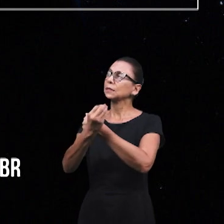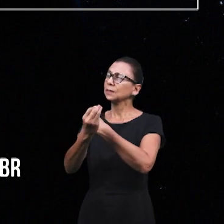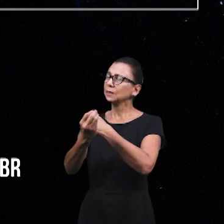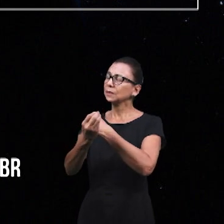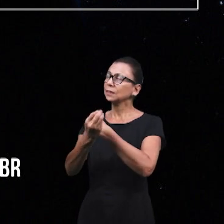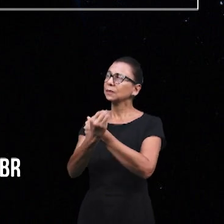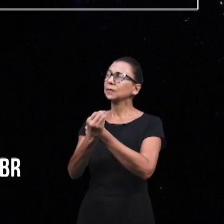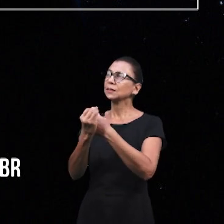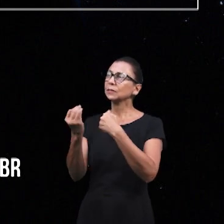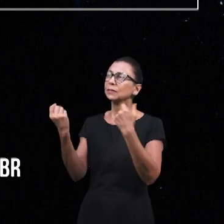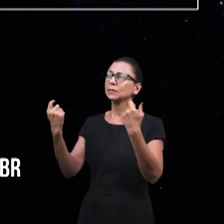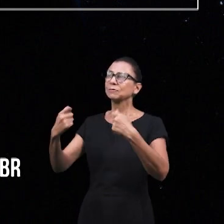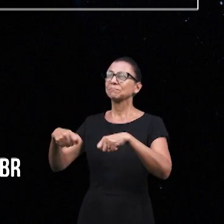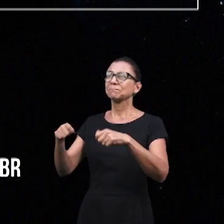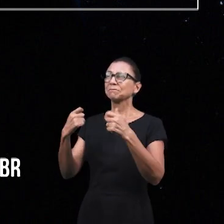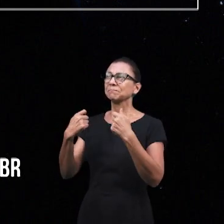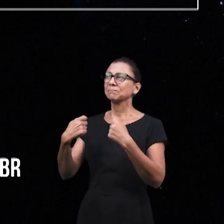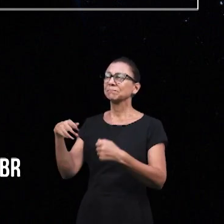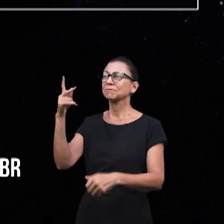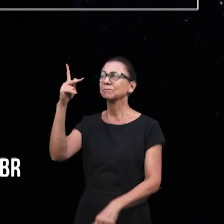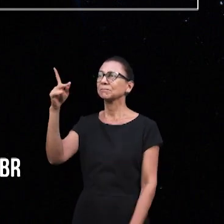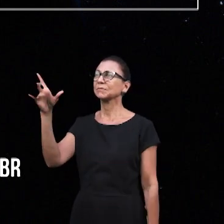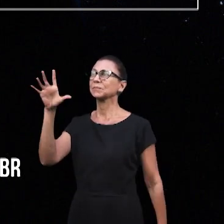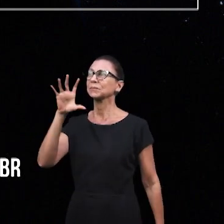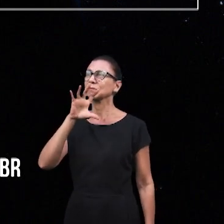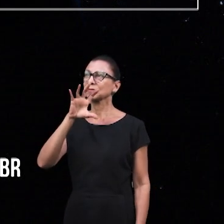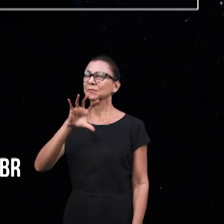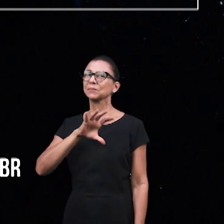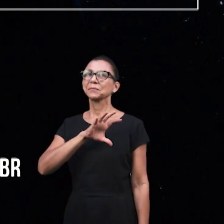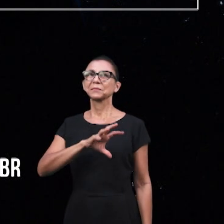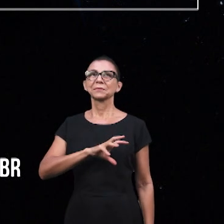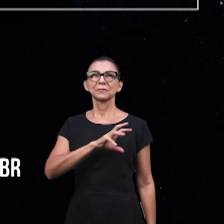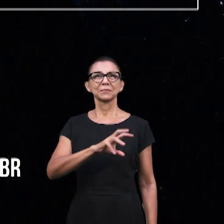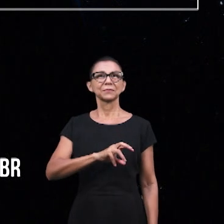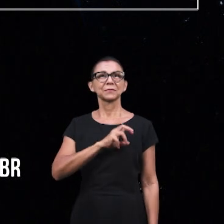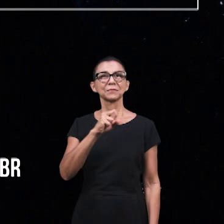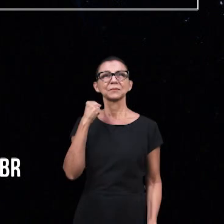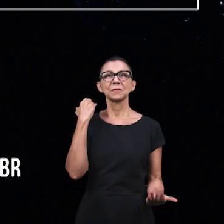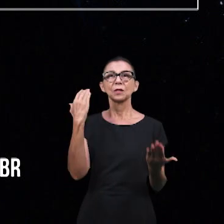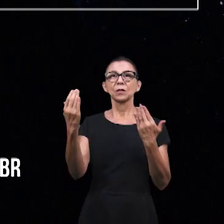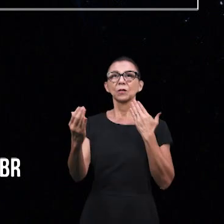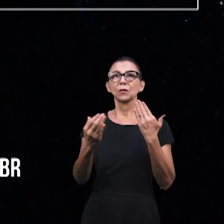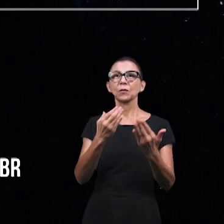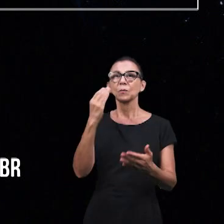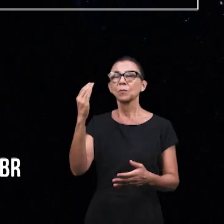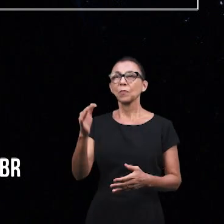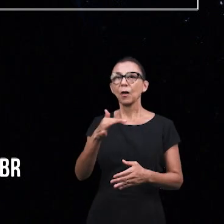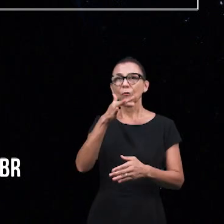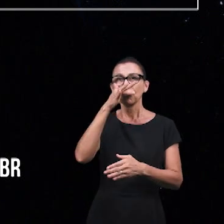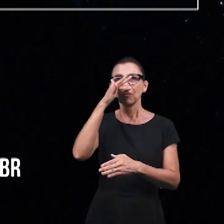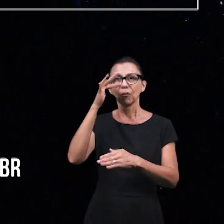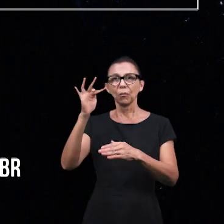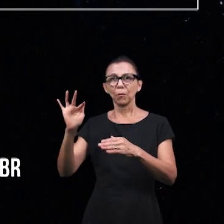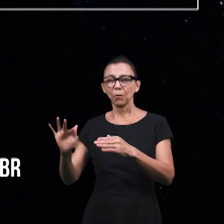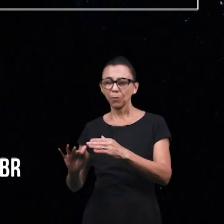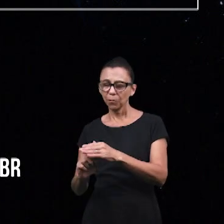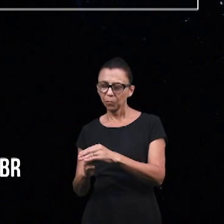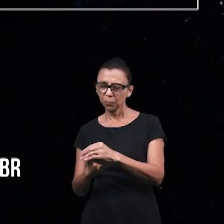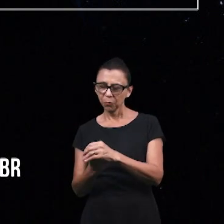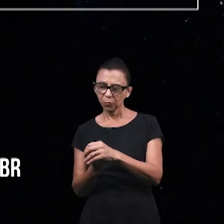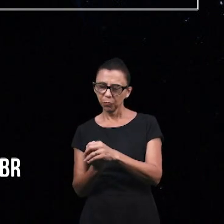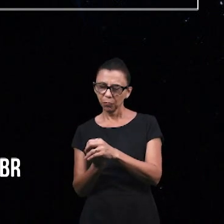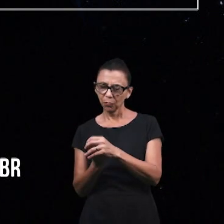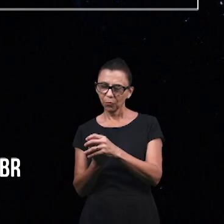de mim com teu amor, como uma flor pequena